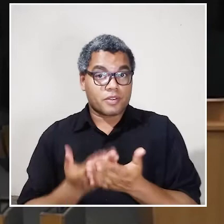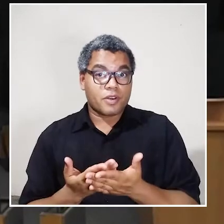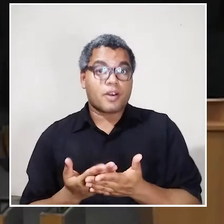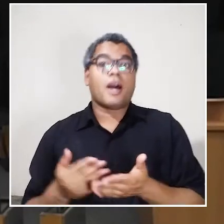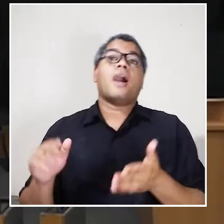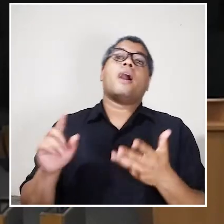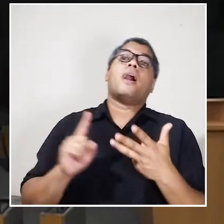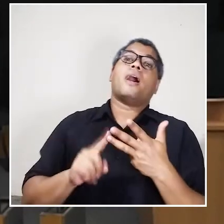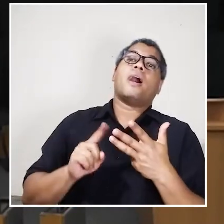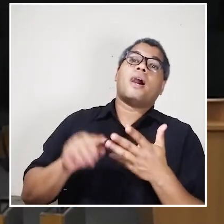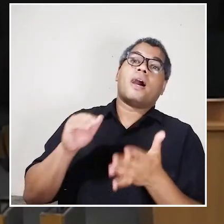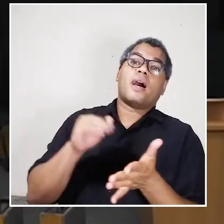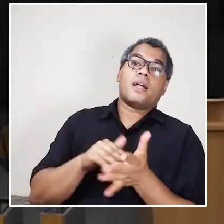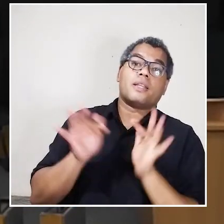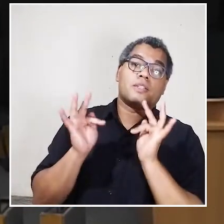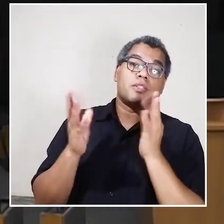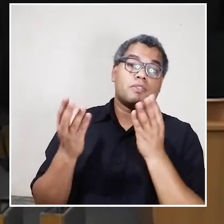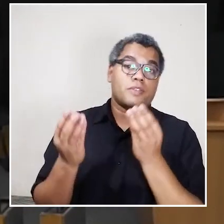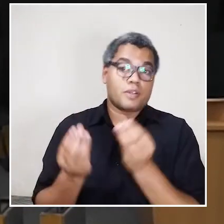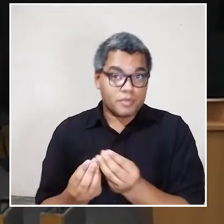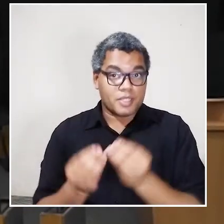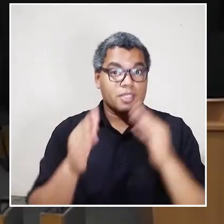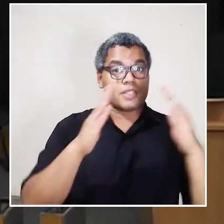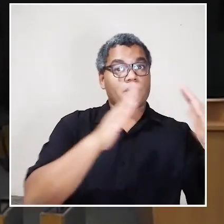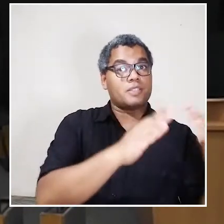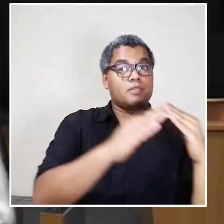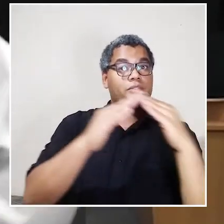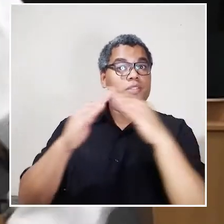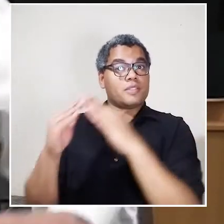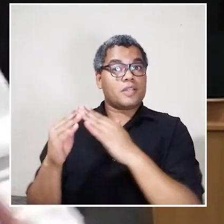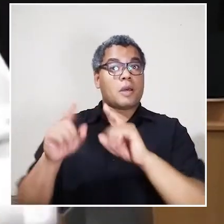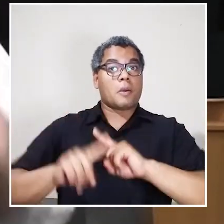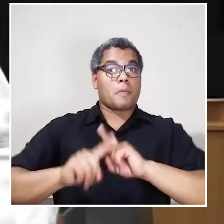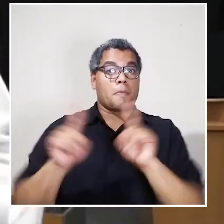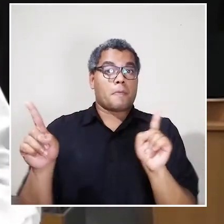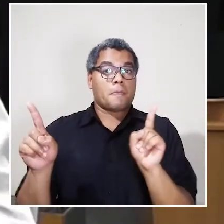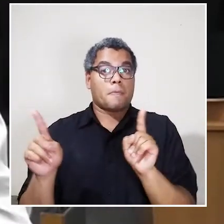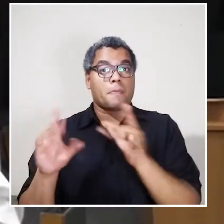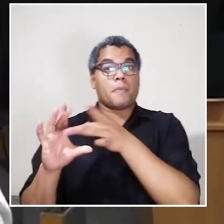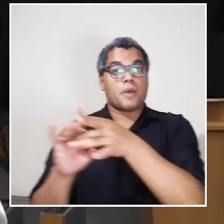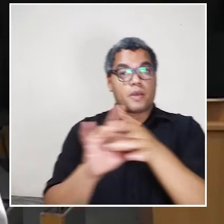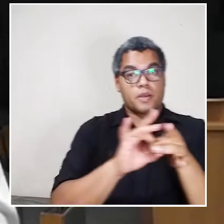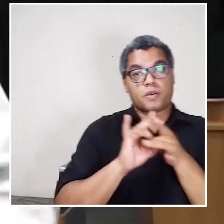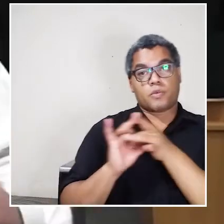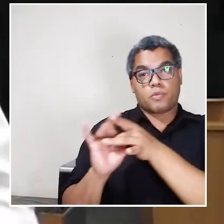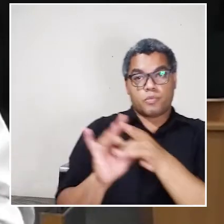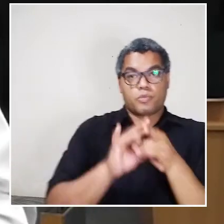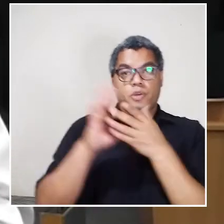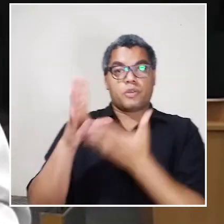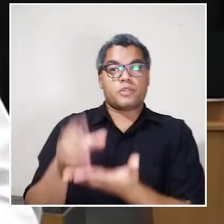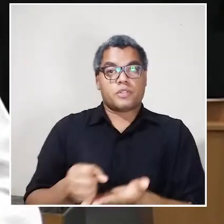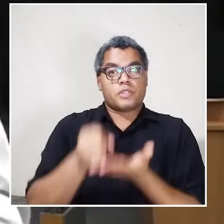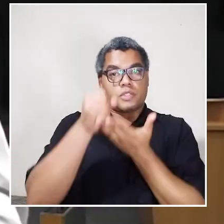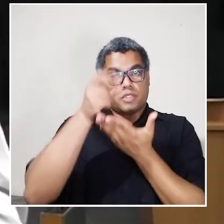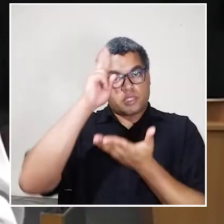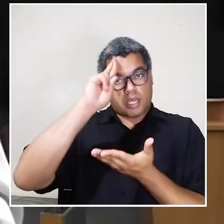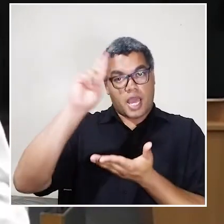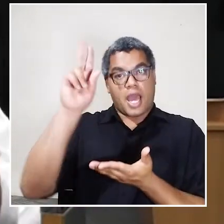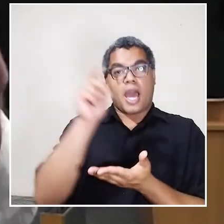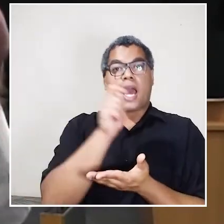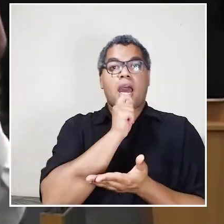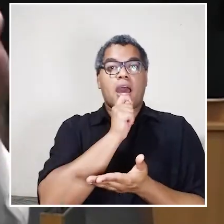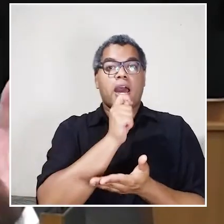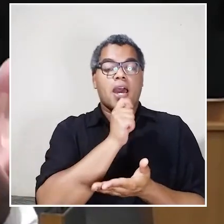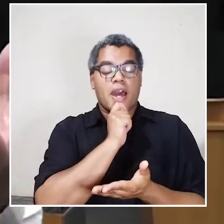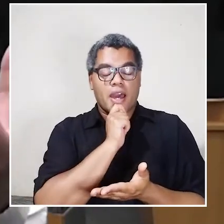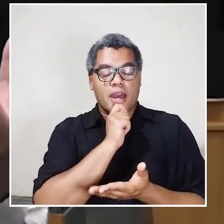de familiares, dos vizinhos mesmo. Mas a comunhão dos remidos do Senhor ainda é